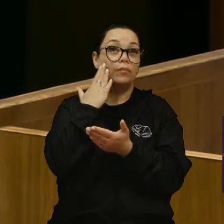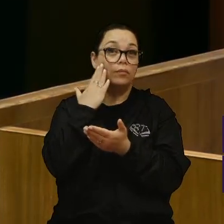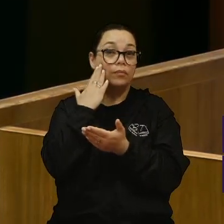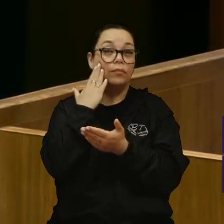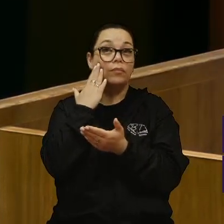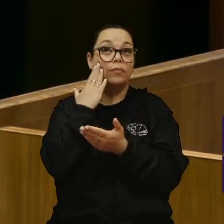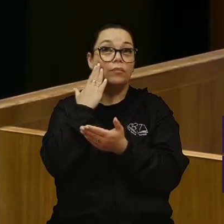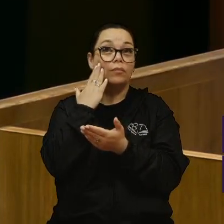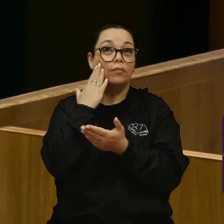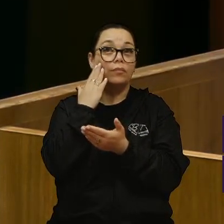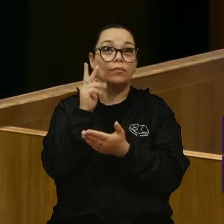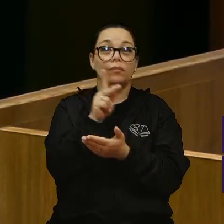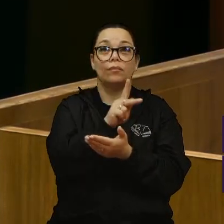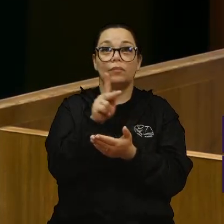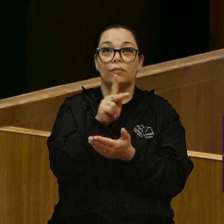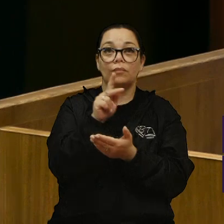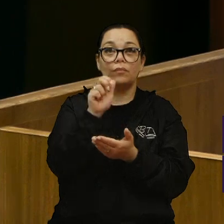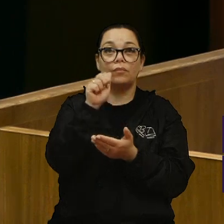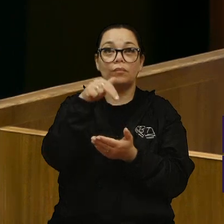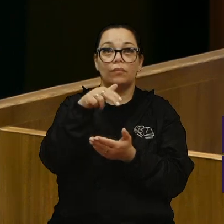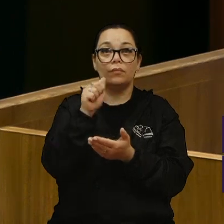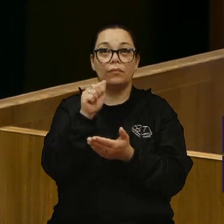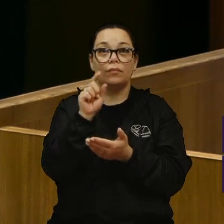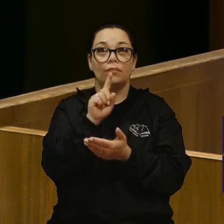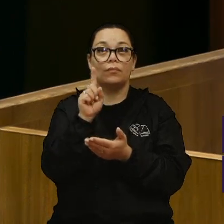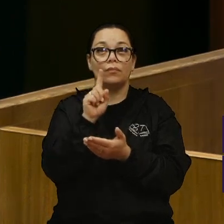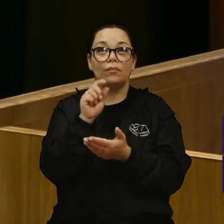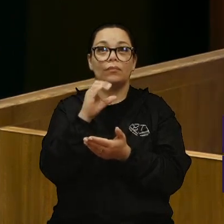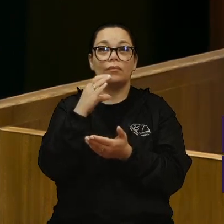ele não me chama de profiana, ele me chama de Camardelo.